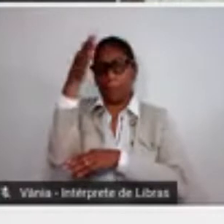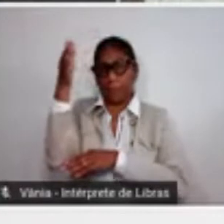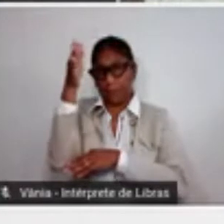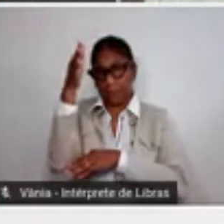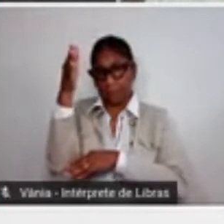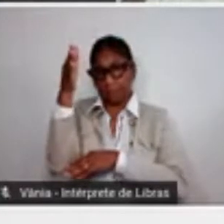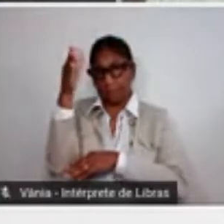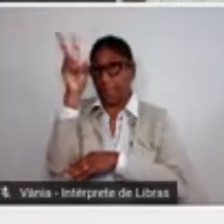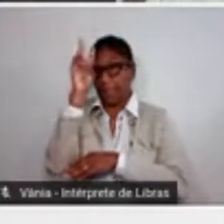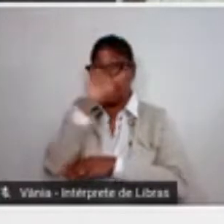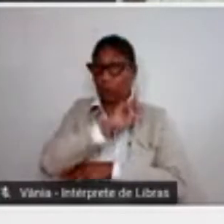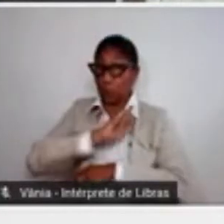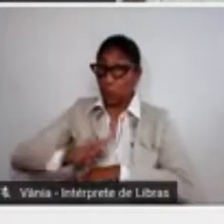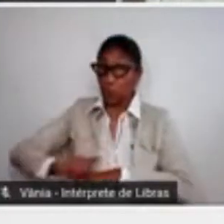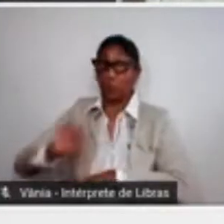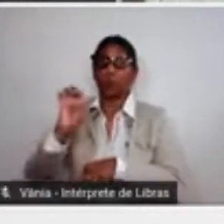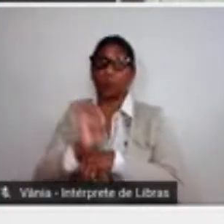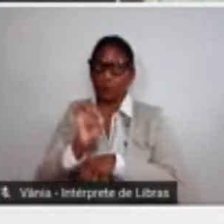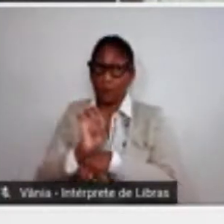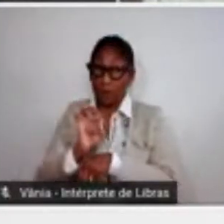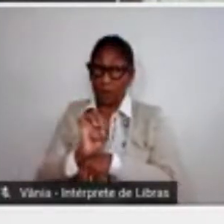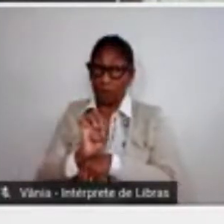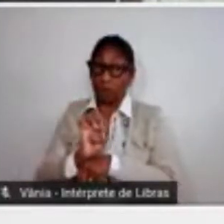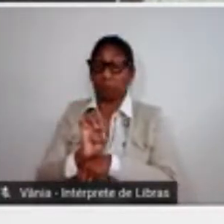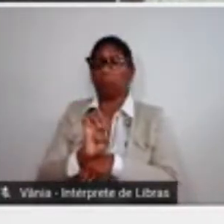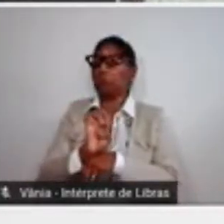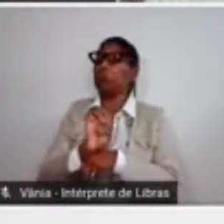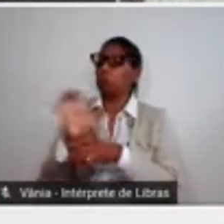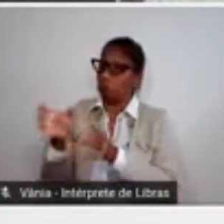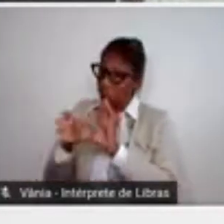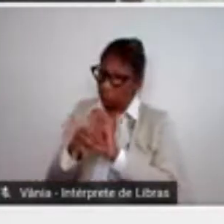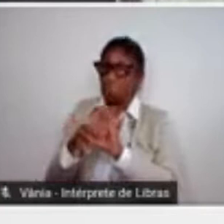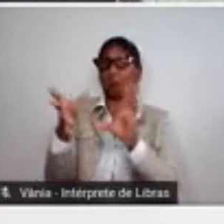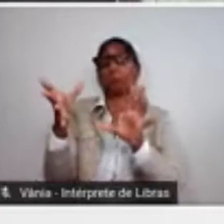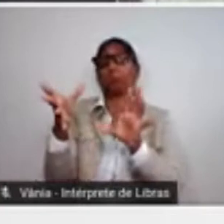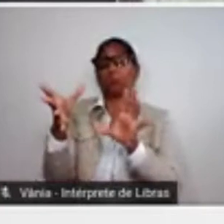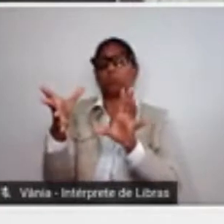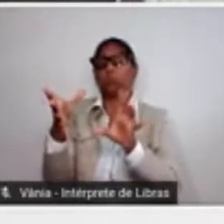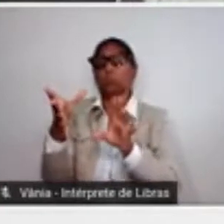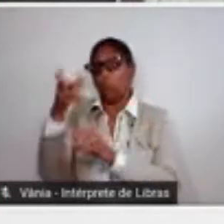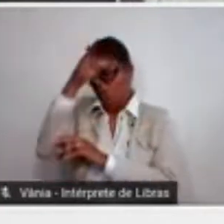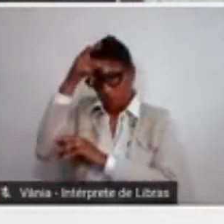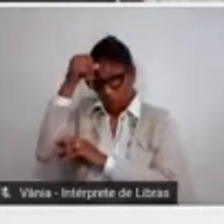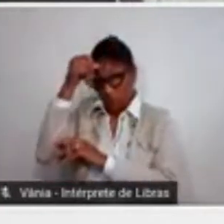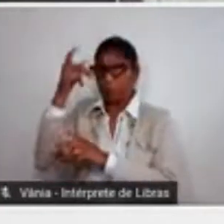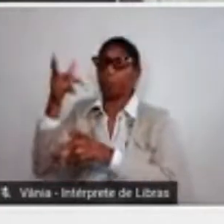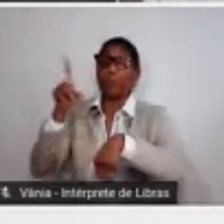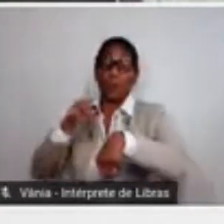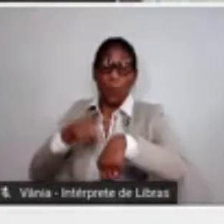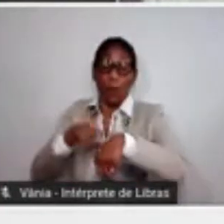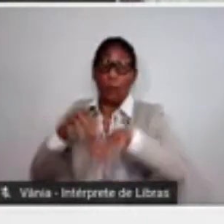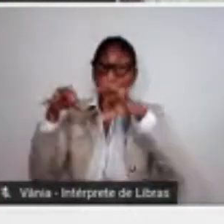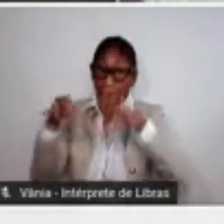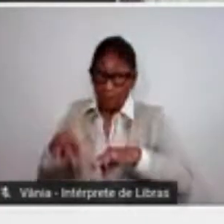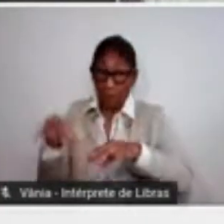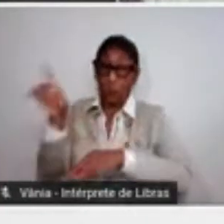que o governo do estado está autorizando, né, que o comércio funcione com horários restritos e dias restritos nas